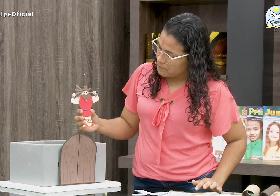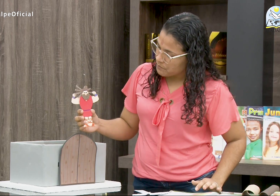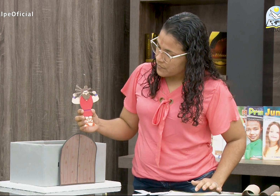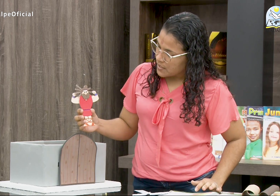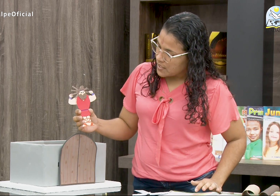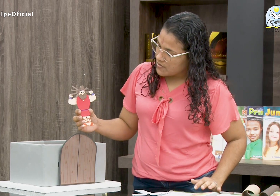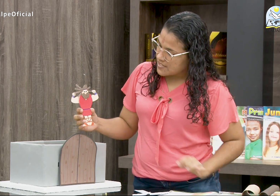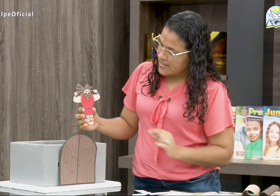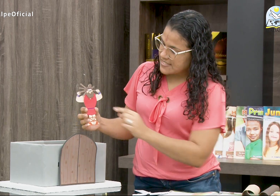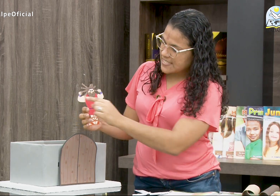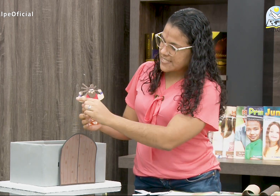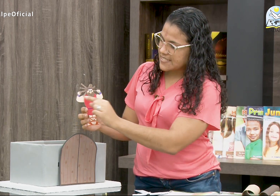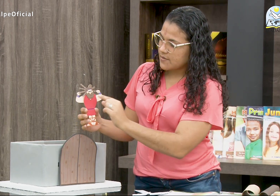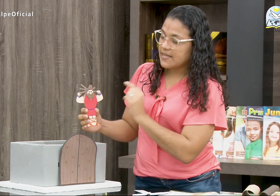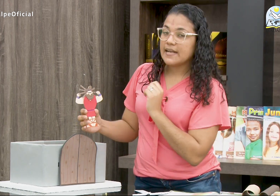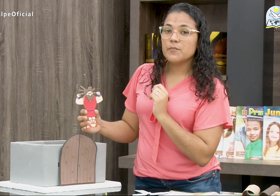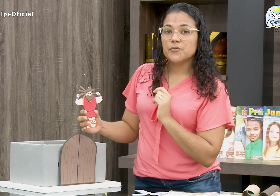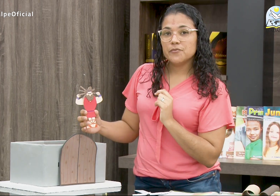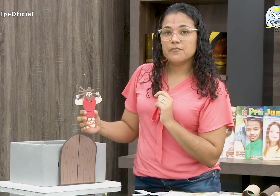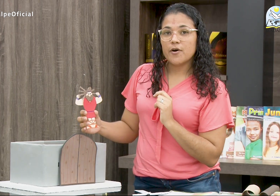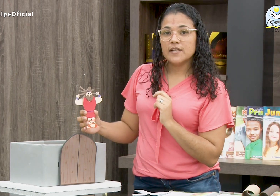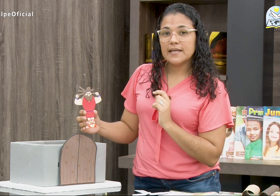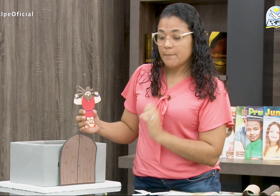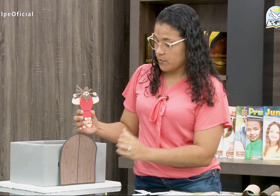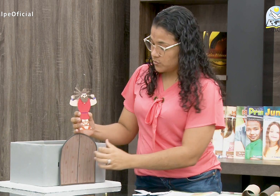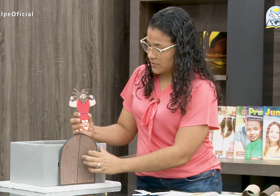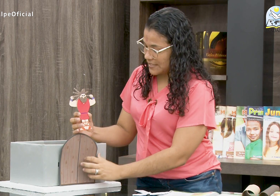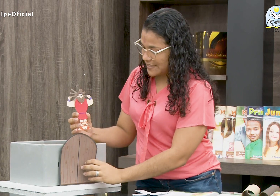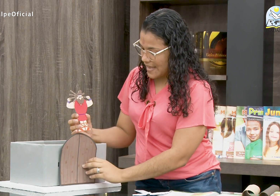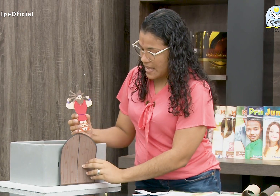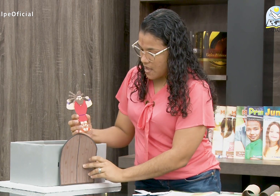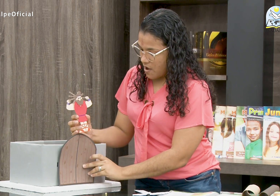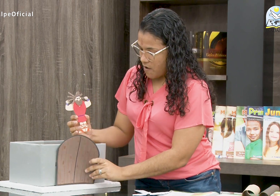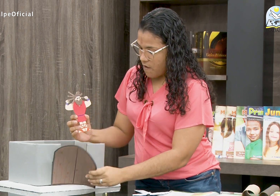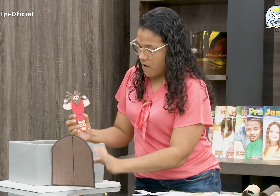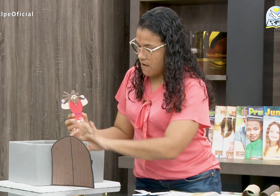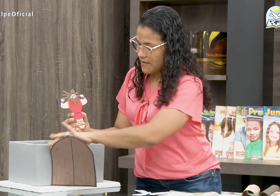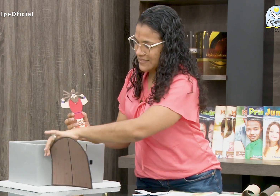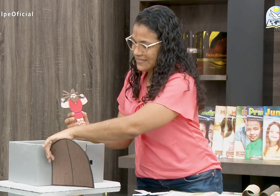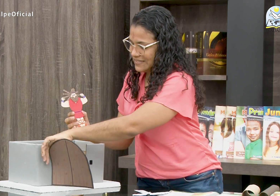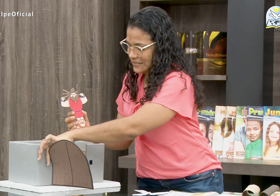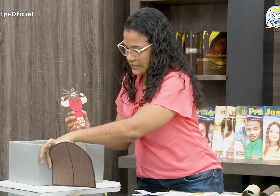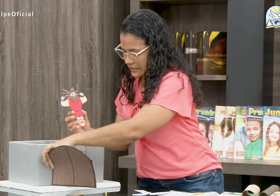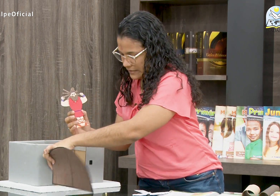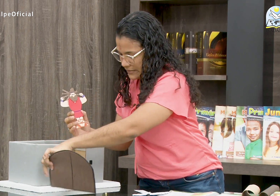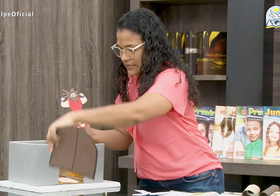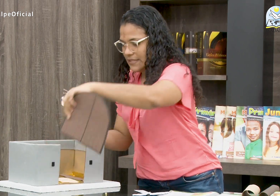tá? E você vai dizer que Sansão, ele era muito forte a ponto de ter, ó,